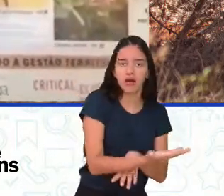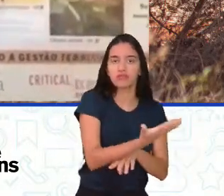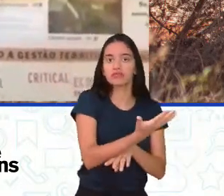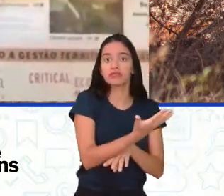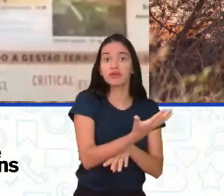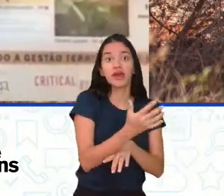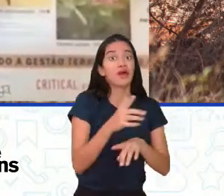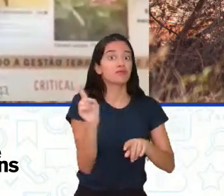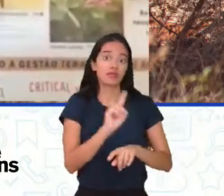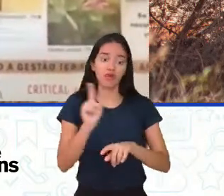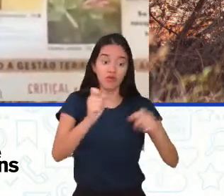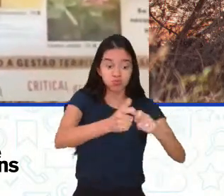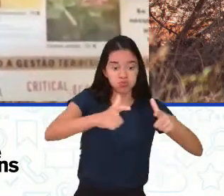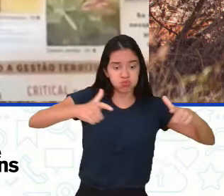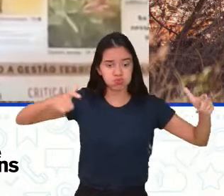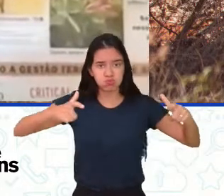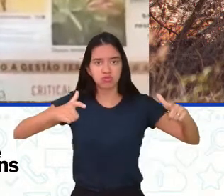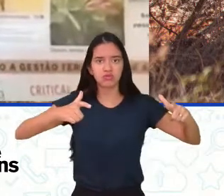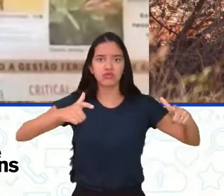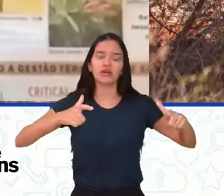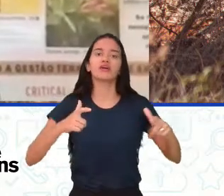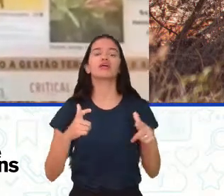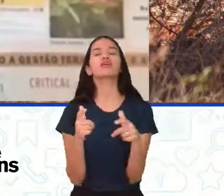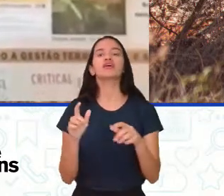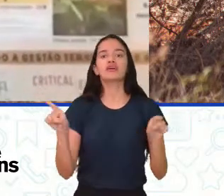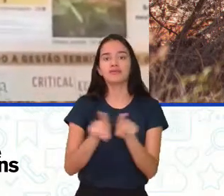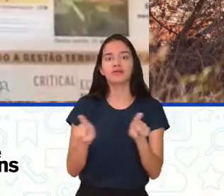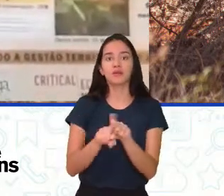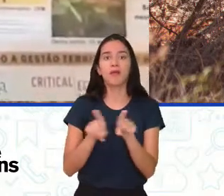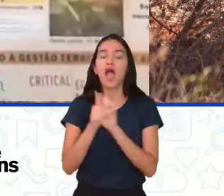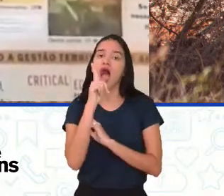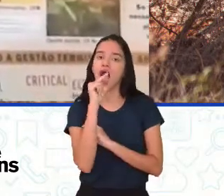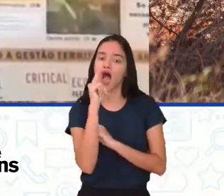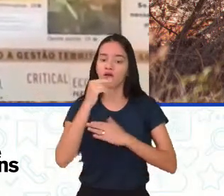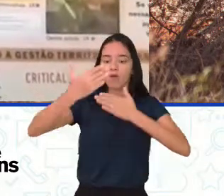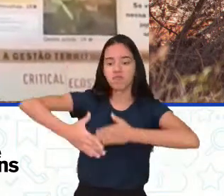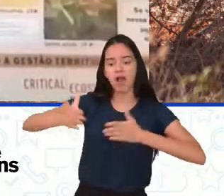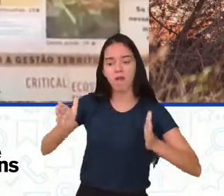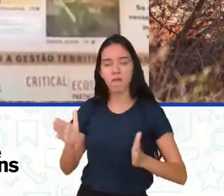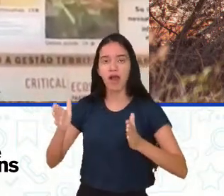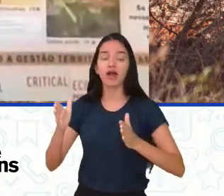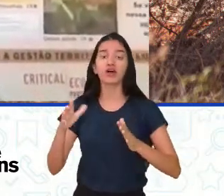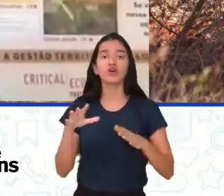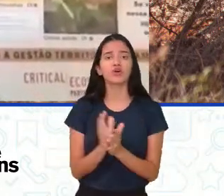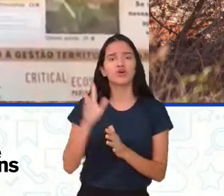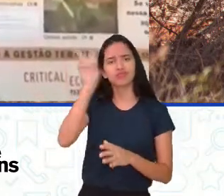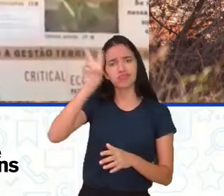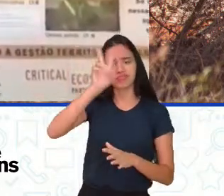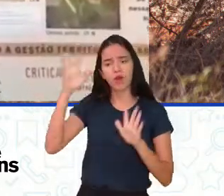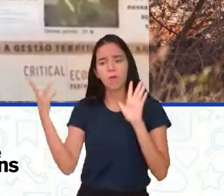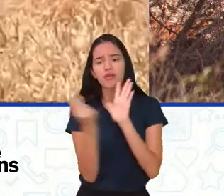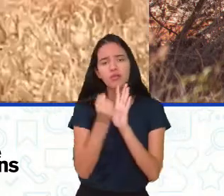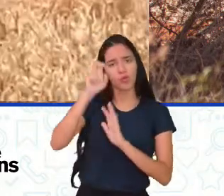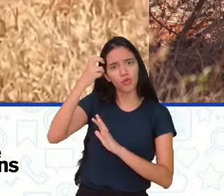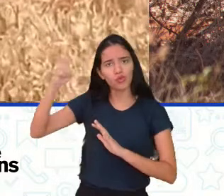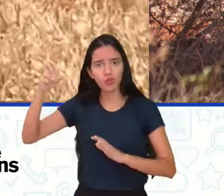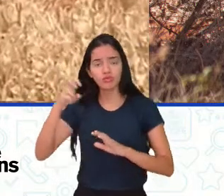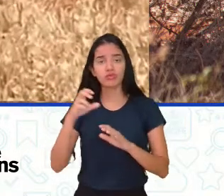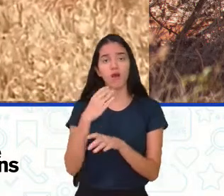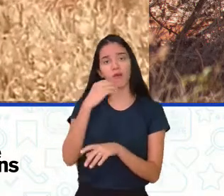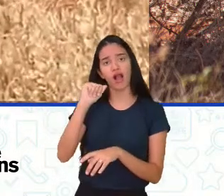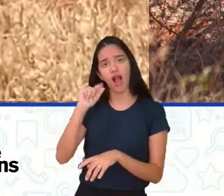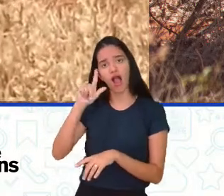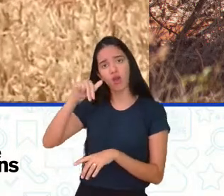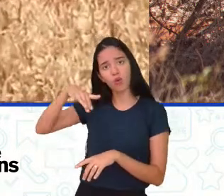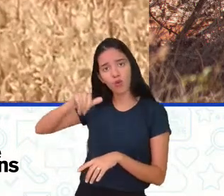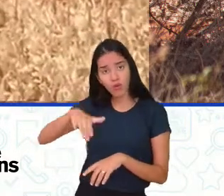Foi uma grande agressão à nossa caixa d'água, onde abastece todo o sítio histórico e patrimônio cultural Calunga. Isso ali indo